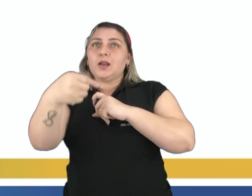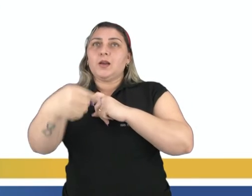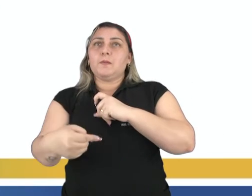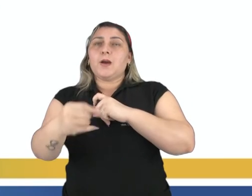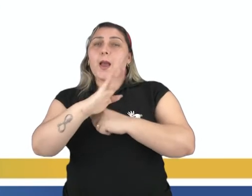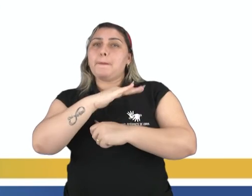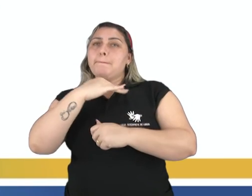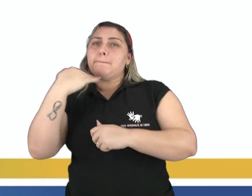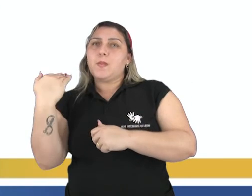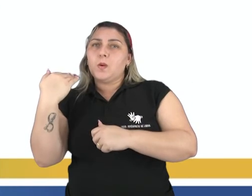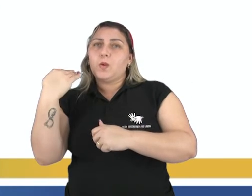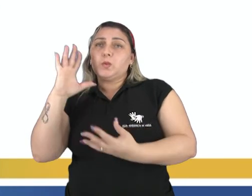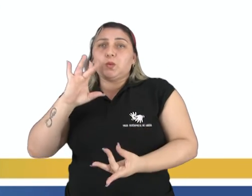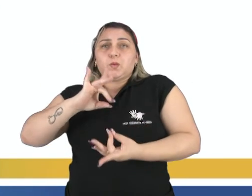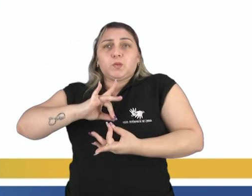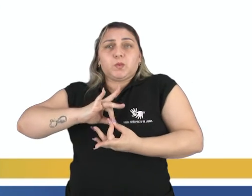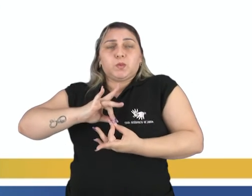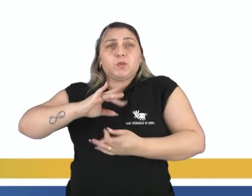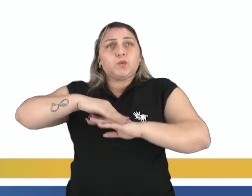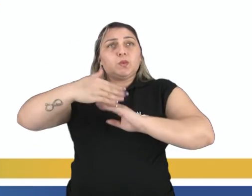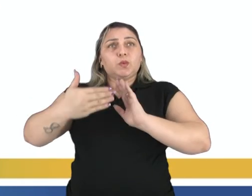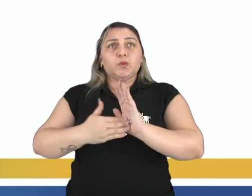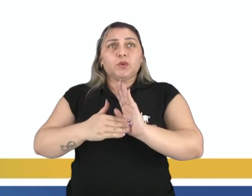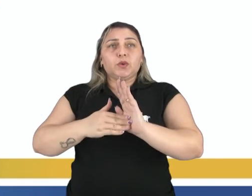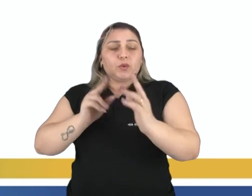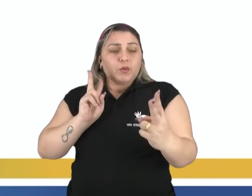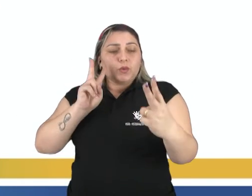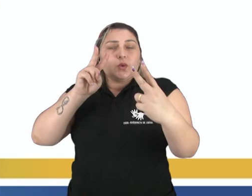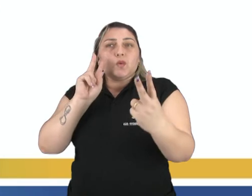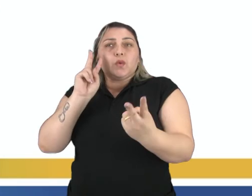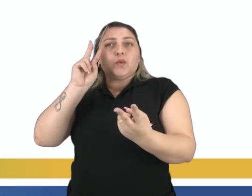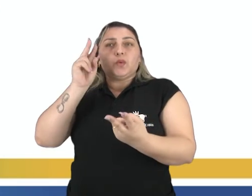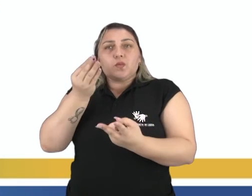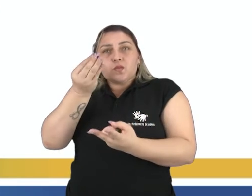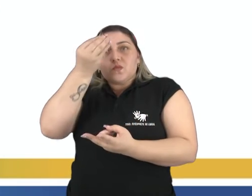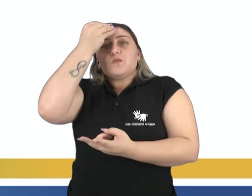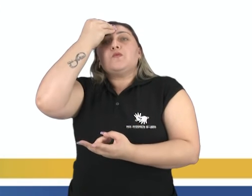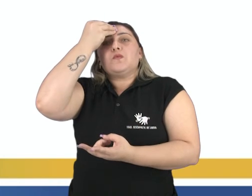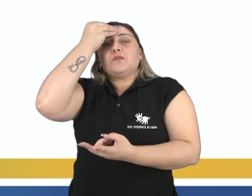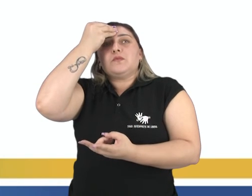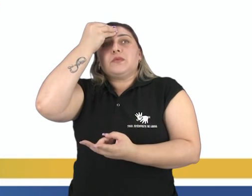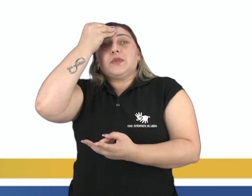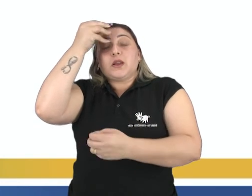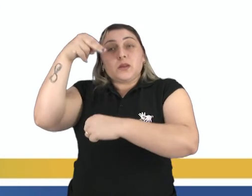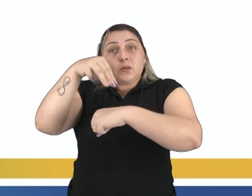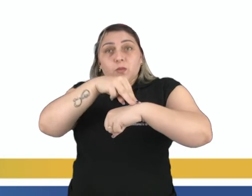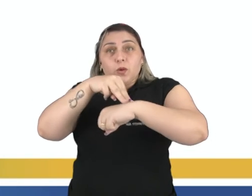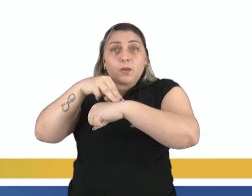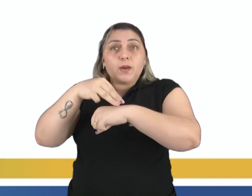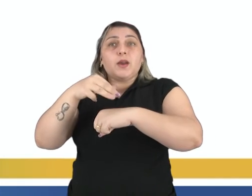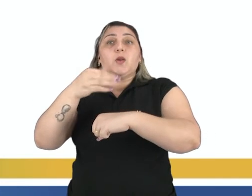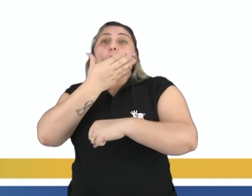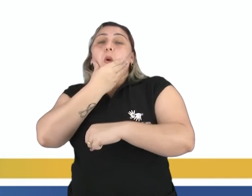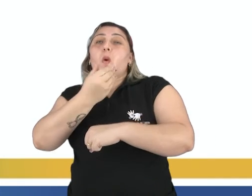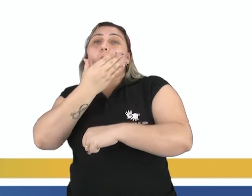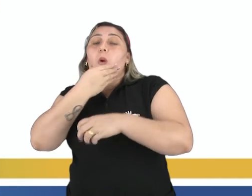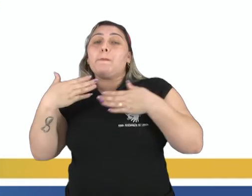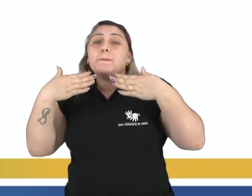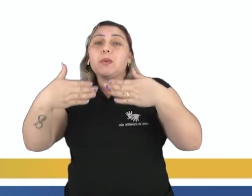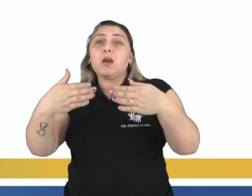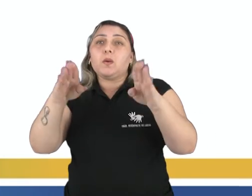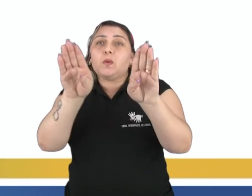a morte espiritualizasse tudo, inclinou-se e beijou-a na testa. Foi nesse momento que Fortunato chegou à